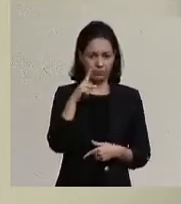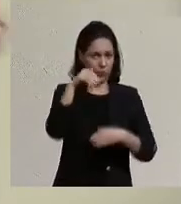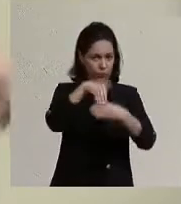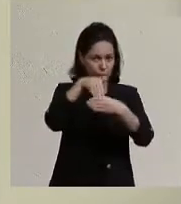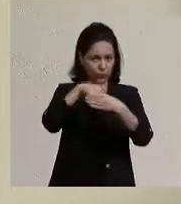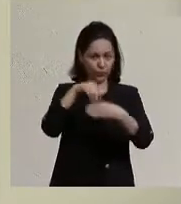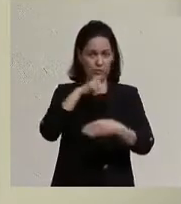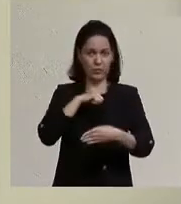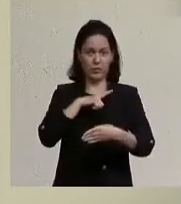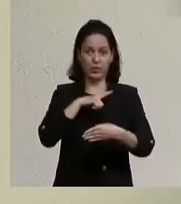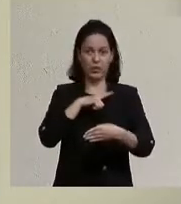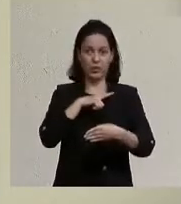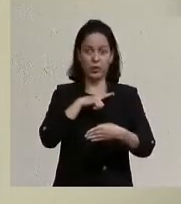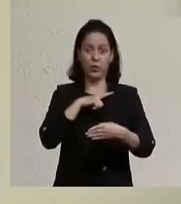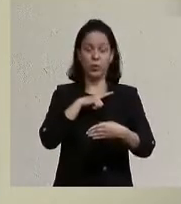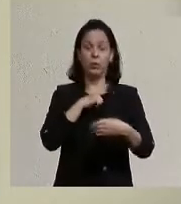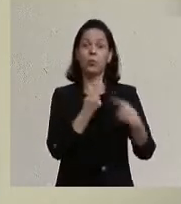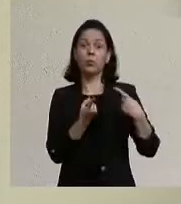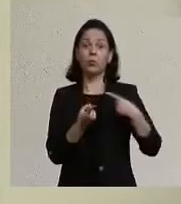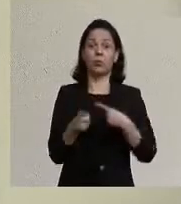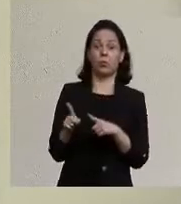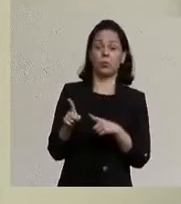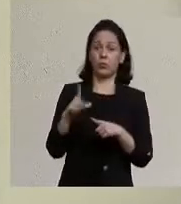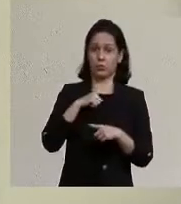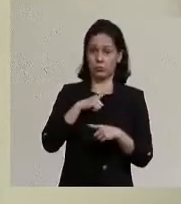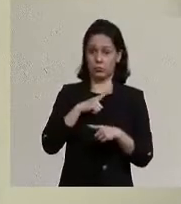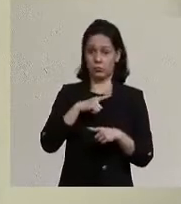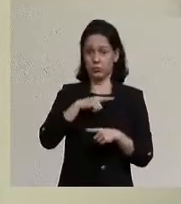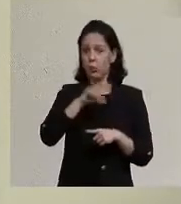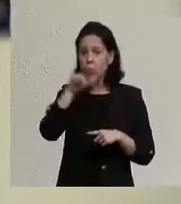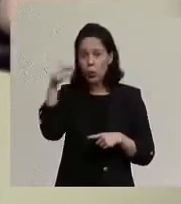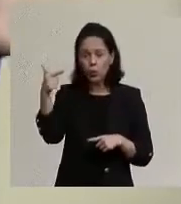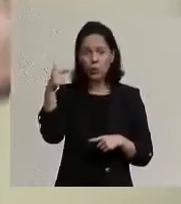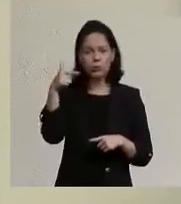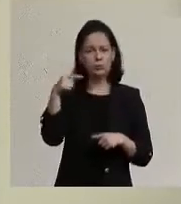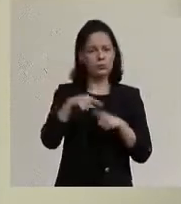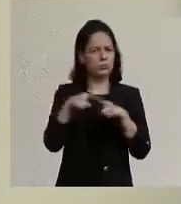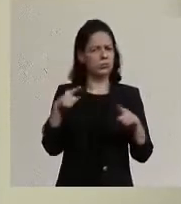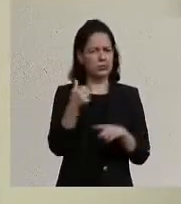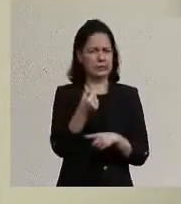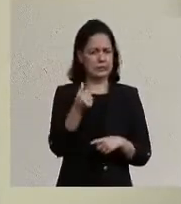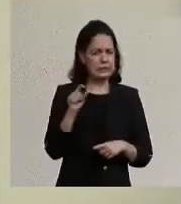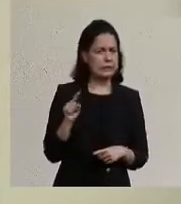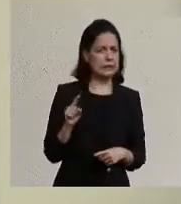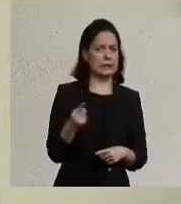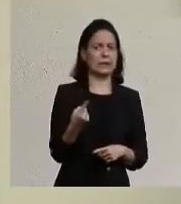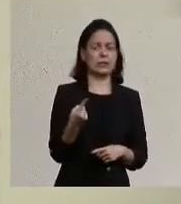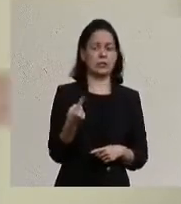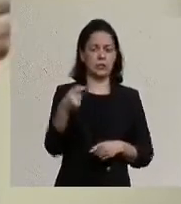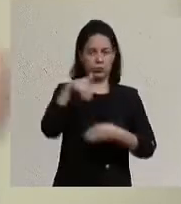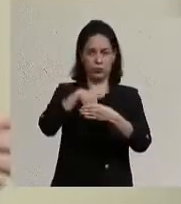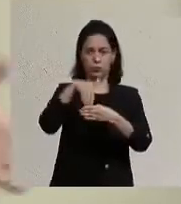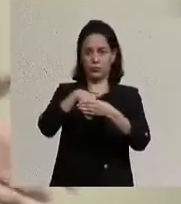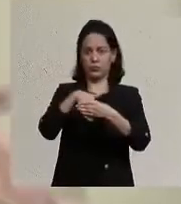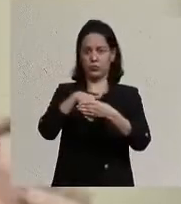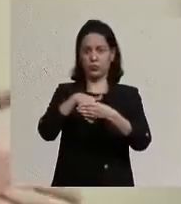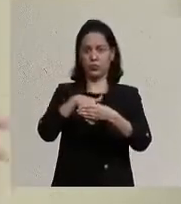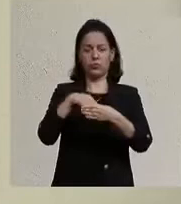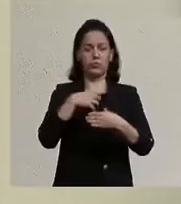contra um candidato forte da máquina muito diferente dos 6 mil votos que recebeu quando foi